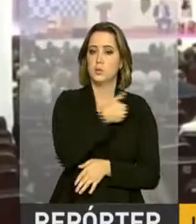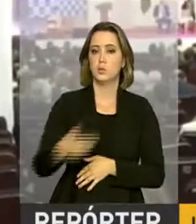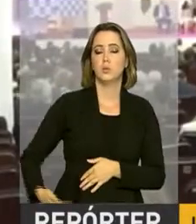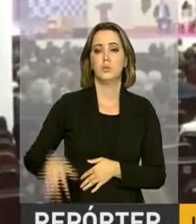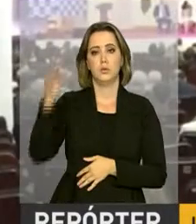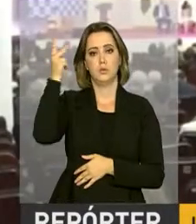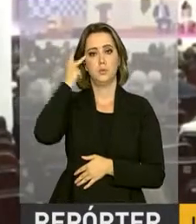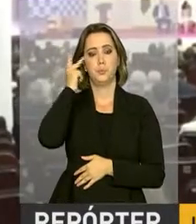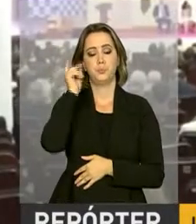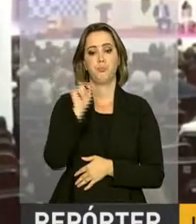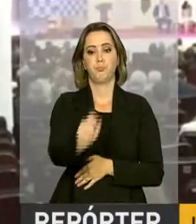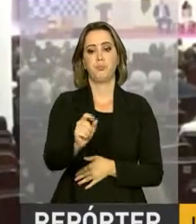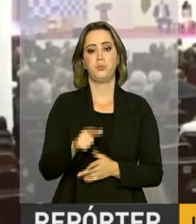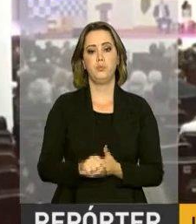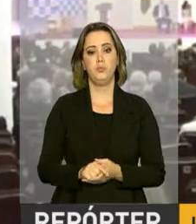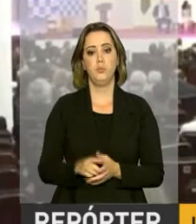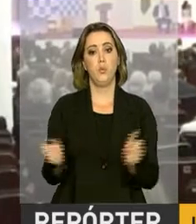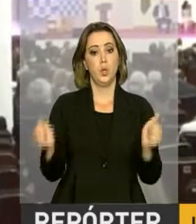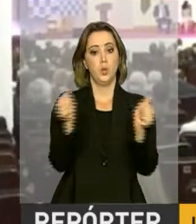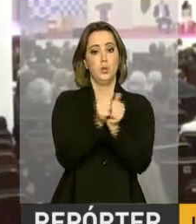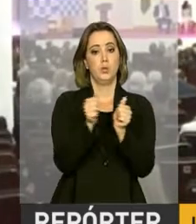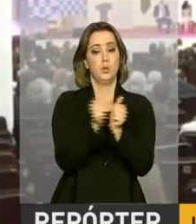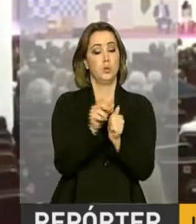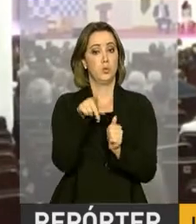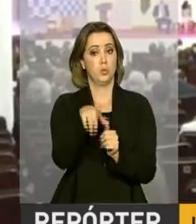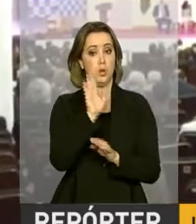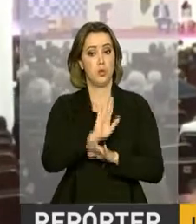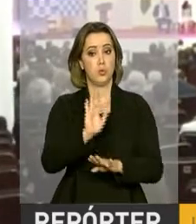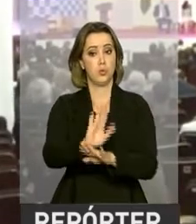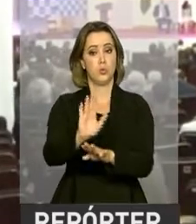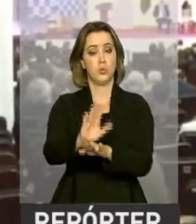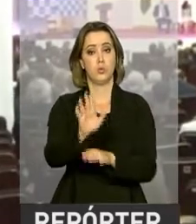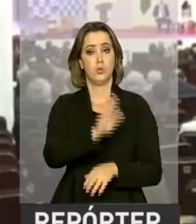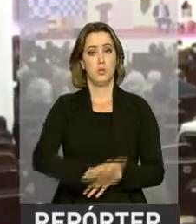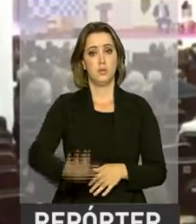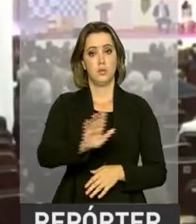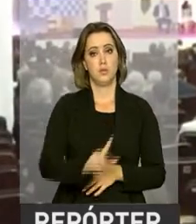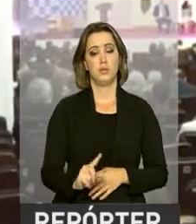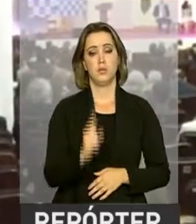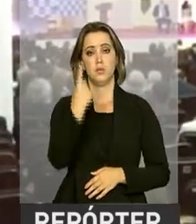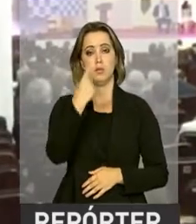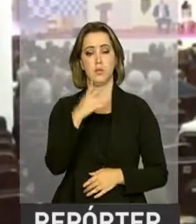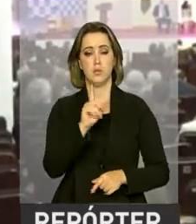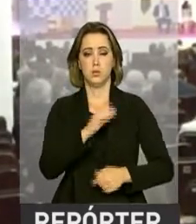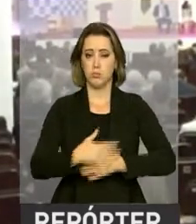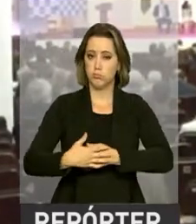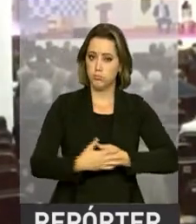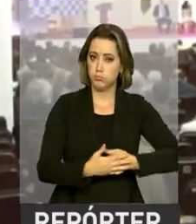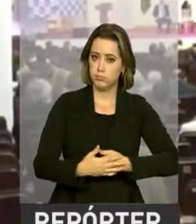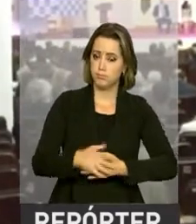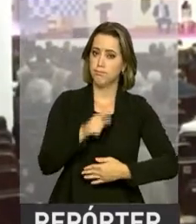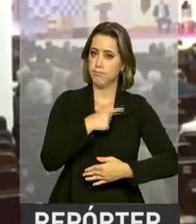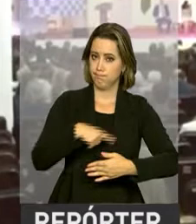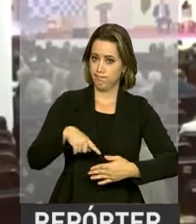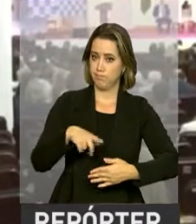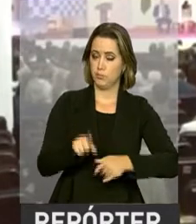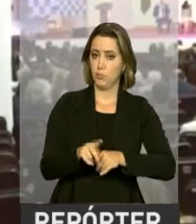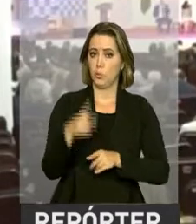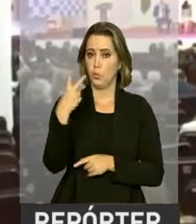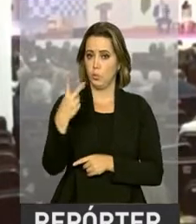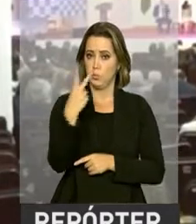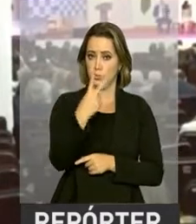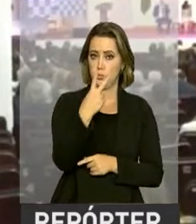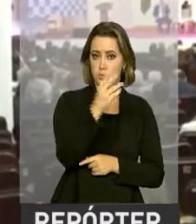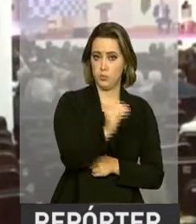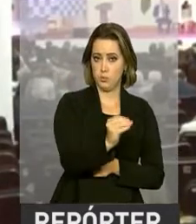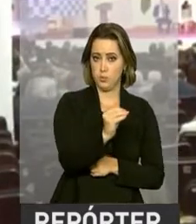aos outros estados do país no trabalho de assistência às gestantes e às crianças na primeira infância. 222 municípios paulistas